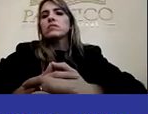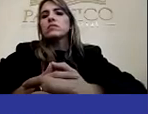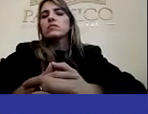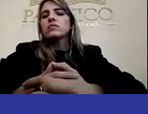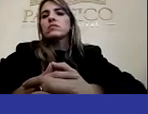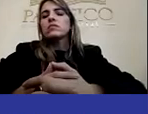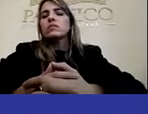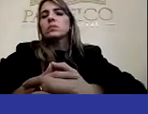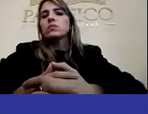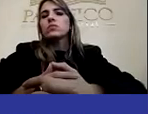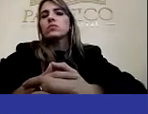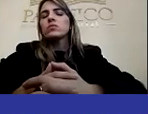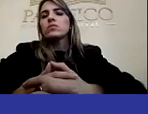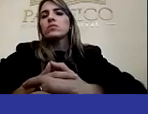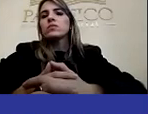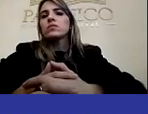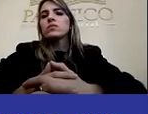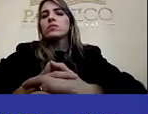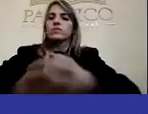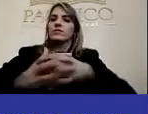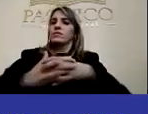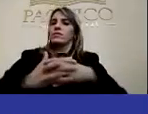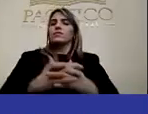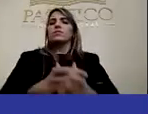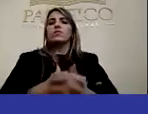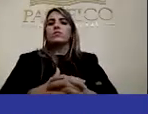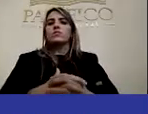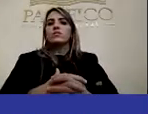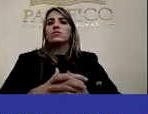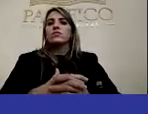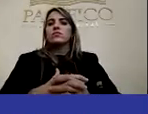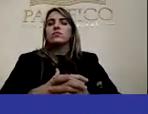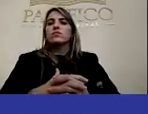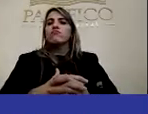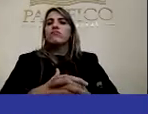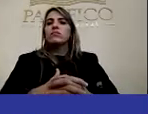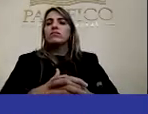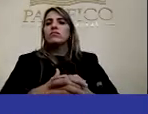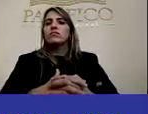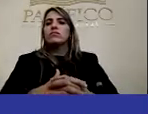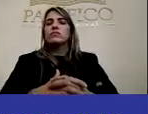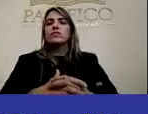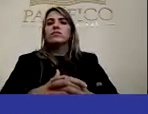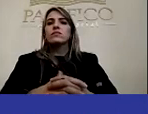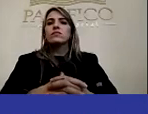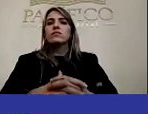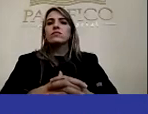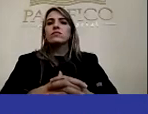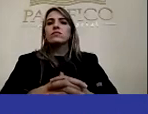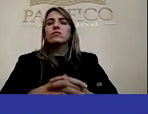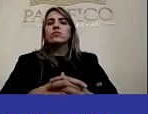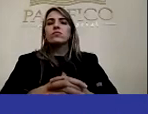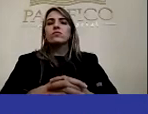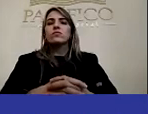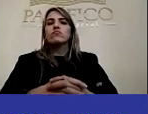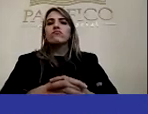Se a satisfação do amor no campo do complexo de Édipo deve custar à criança o pênis,